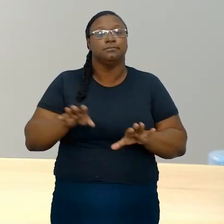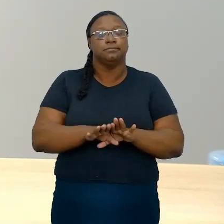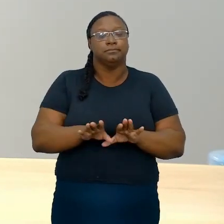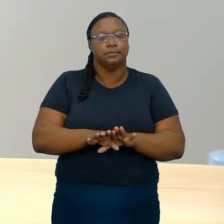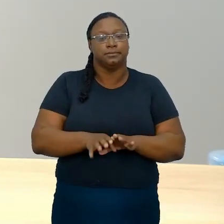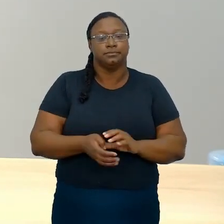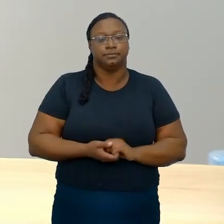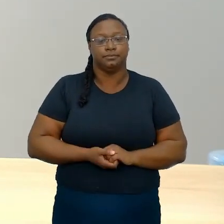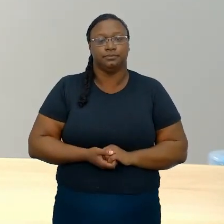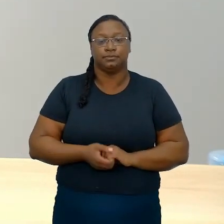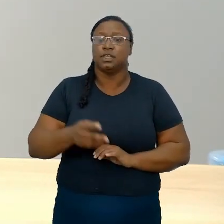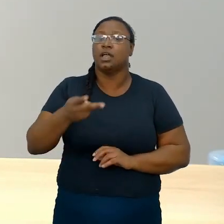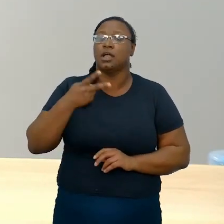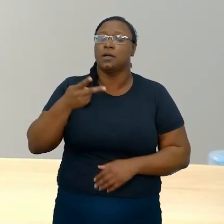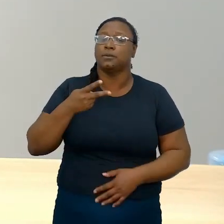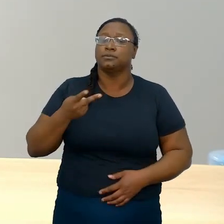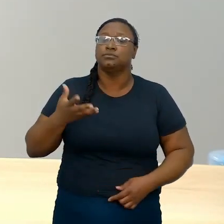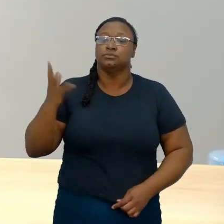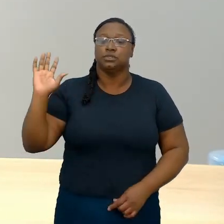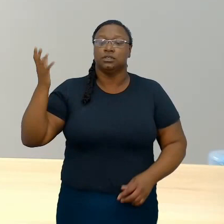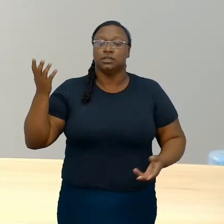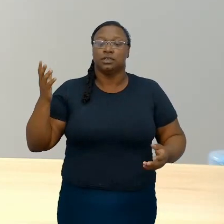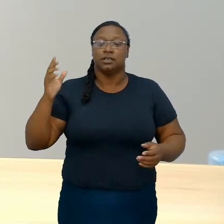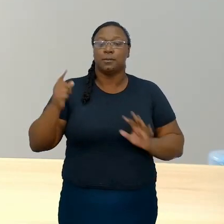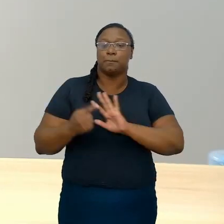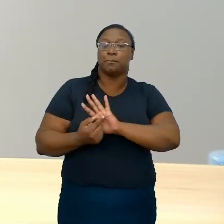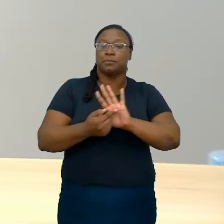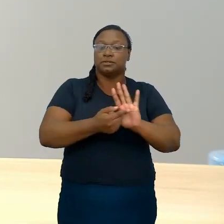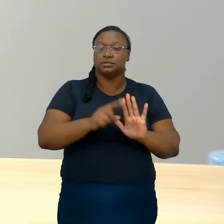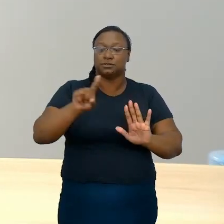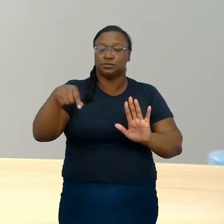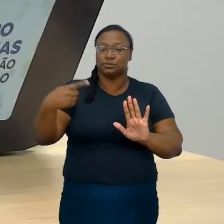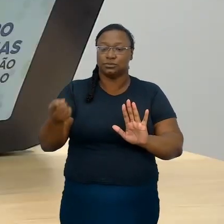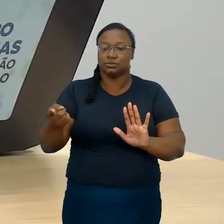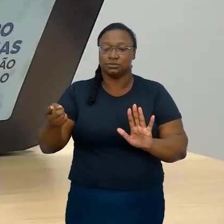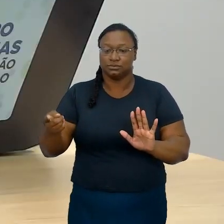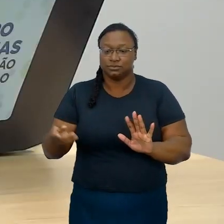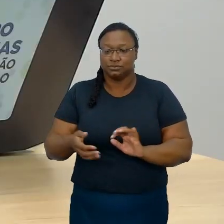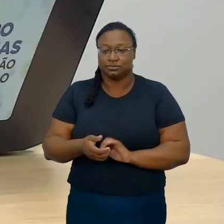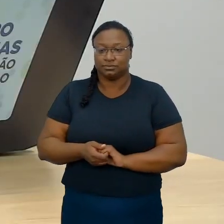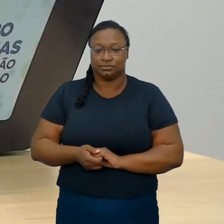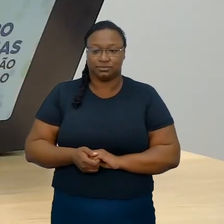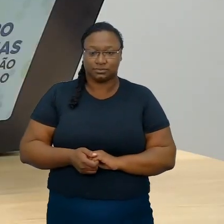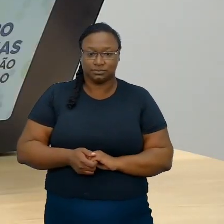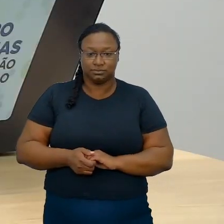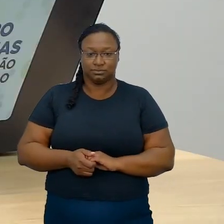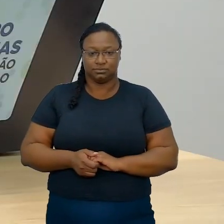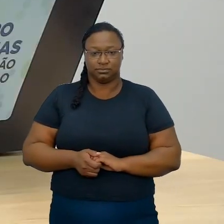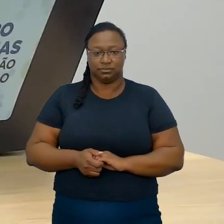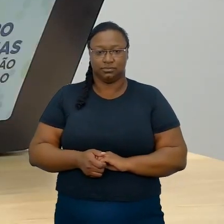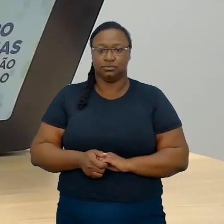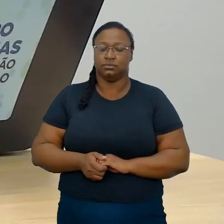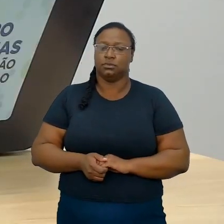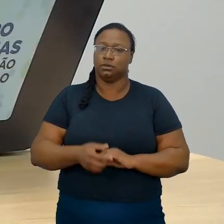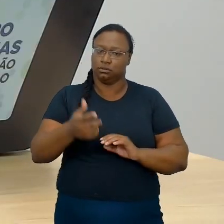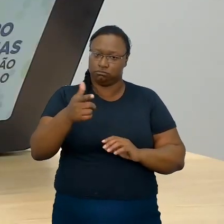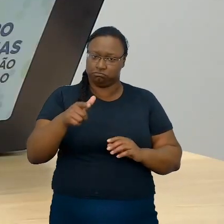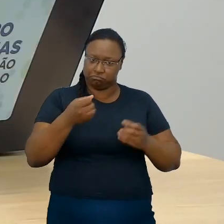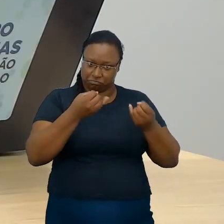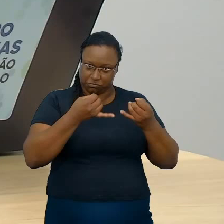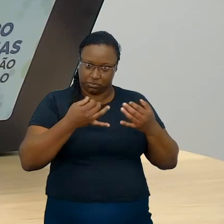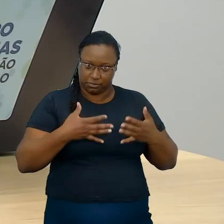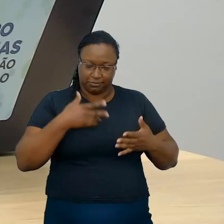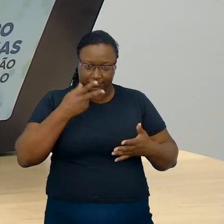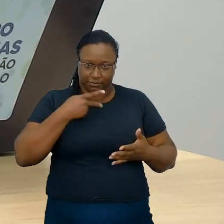Marcelo, fala alguma coisa aí pra gente. Como é que está aparecendo na próxima? Então, né, Lourdes, só complementando o que você estava falando, né,